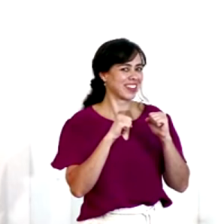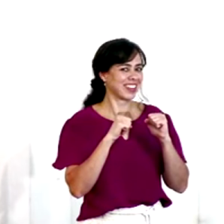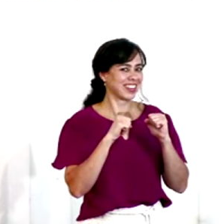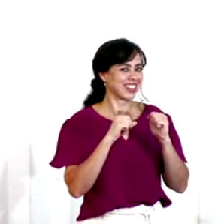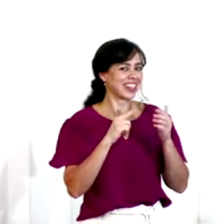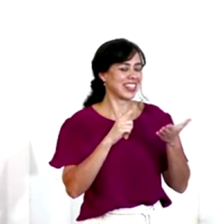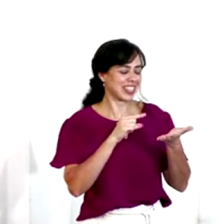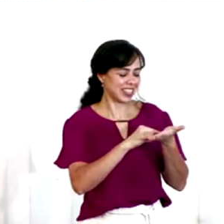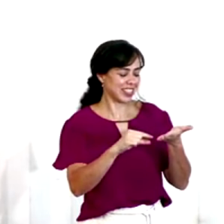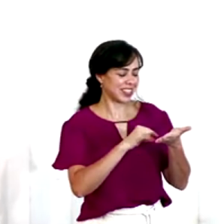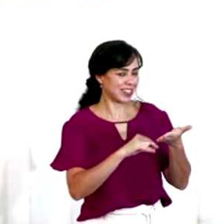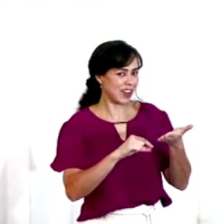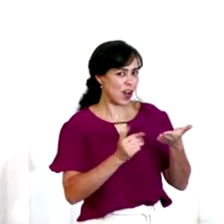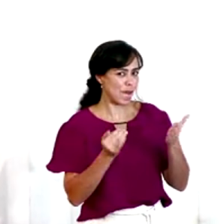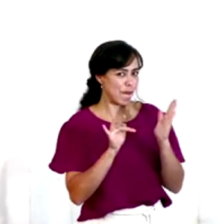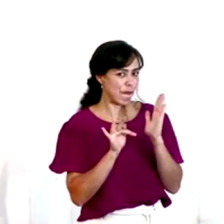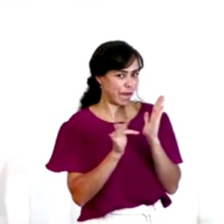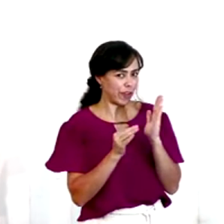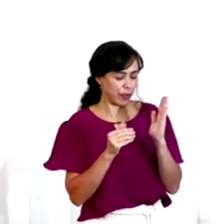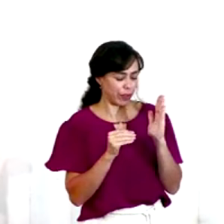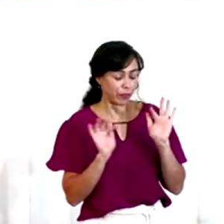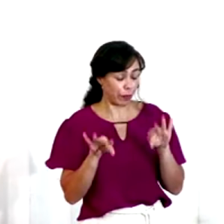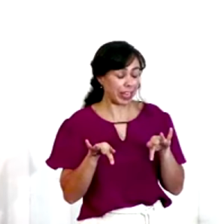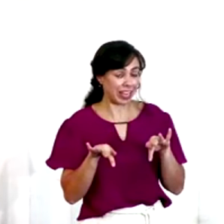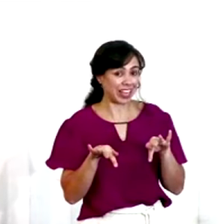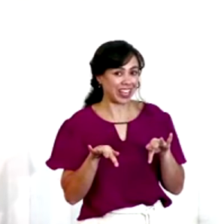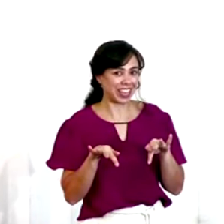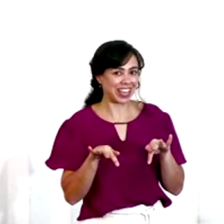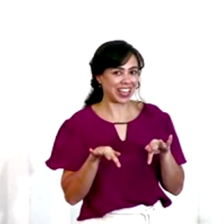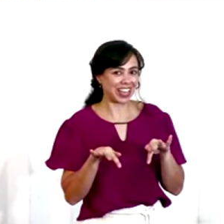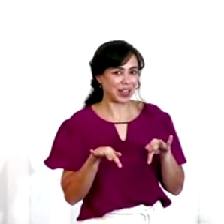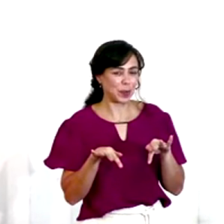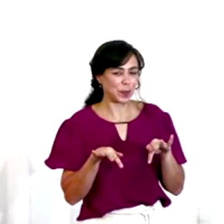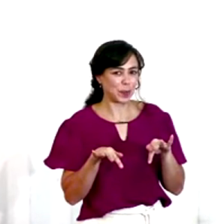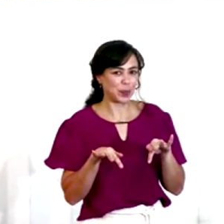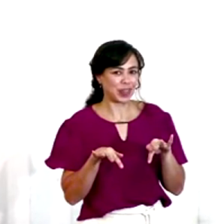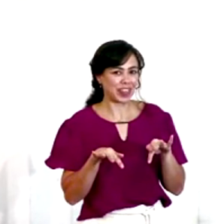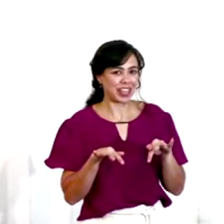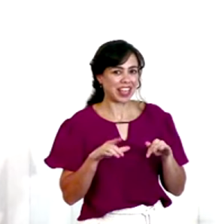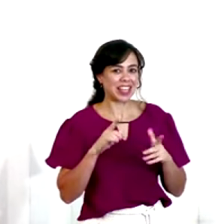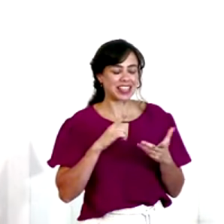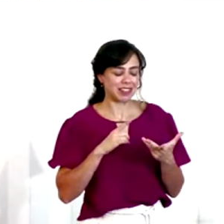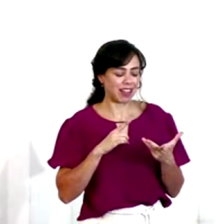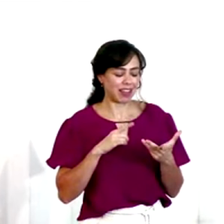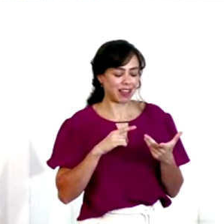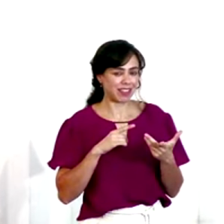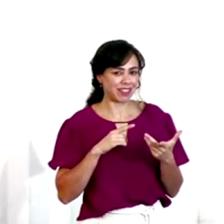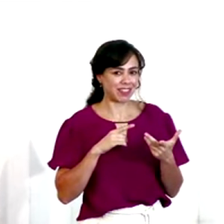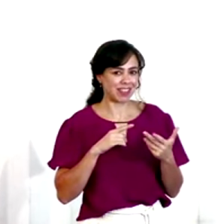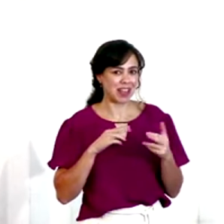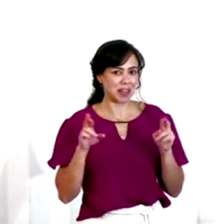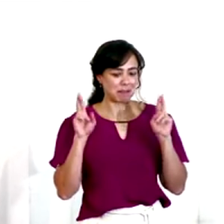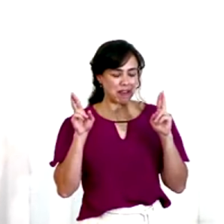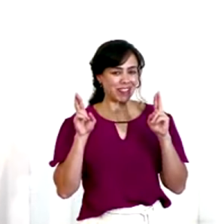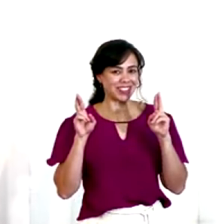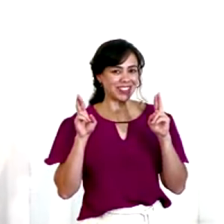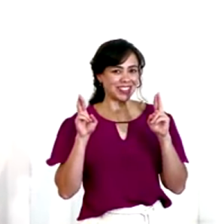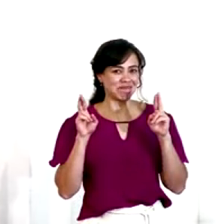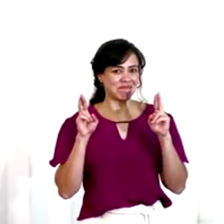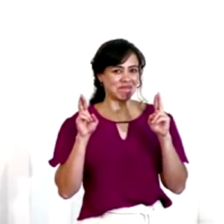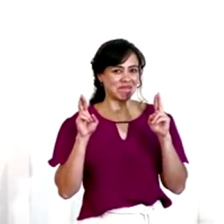nós. Porque o Salmo nos afirma que quem sai andando